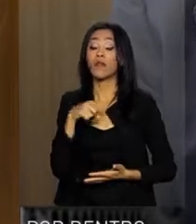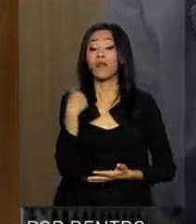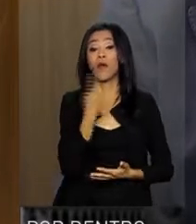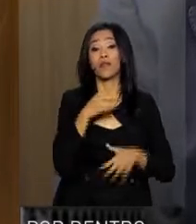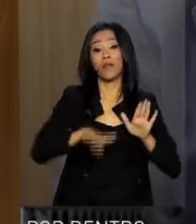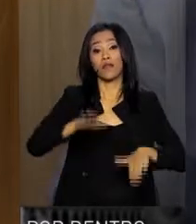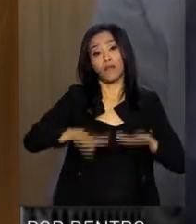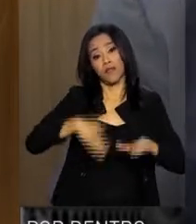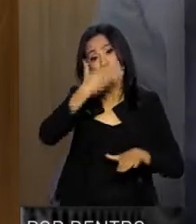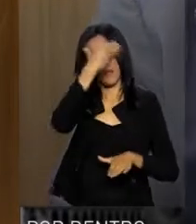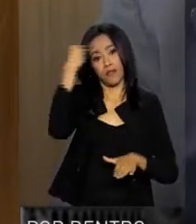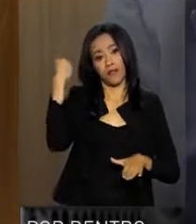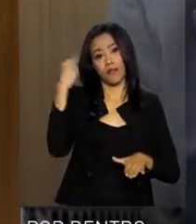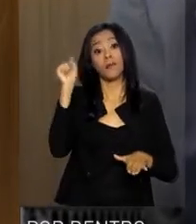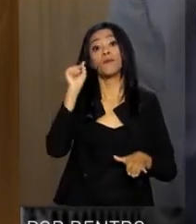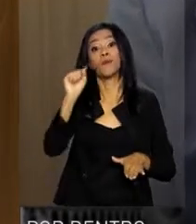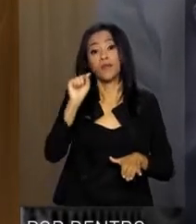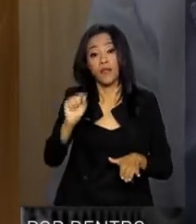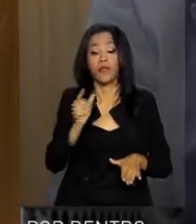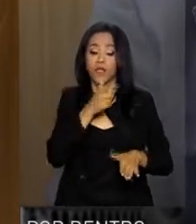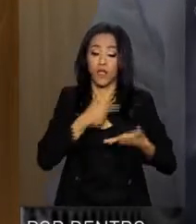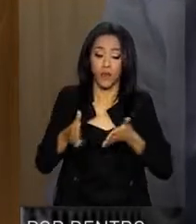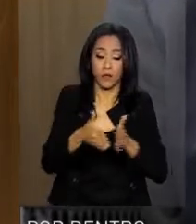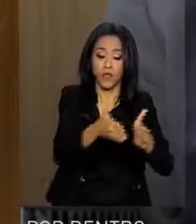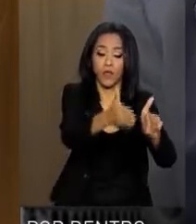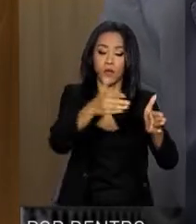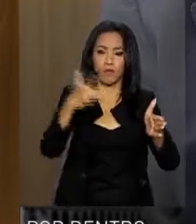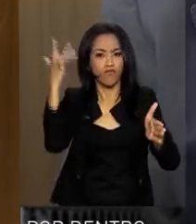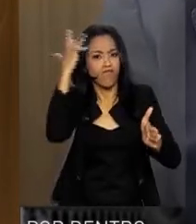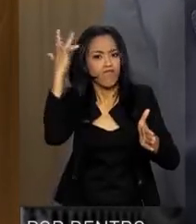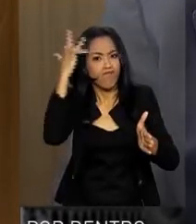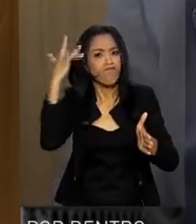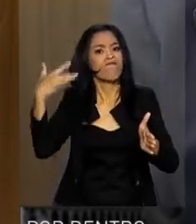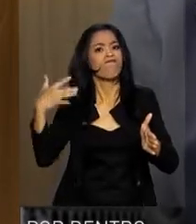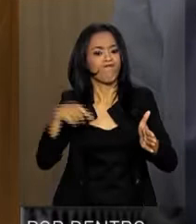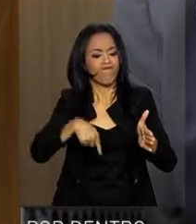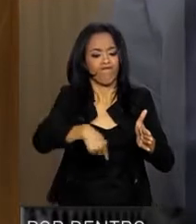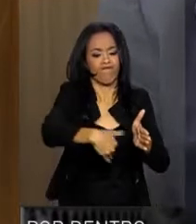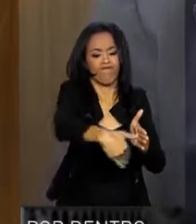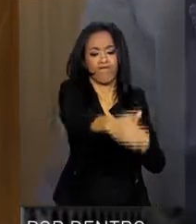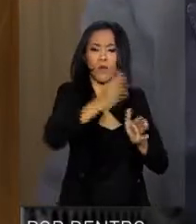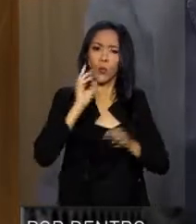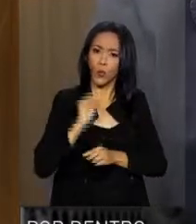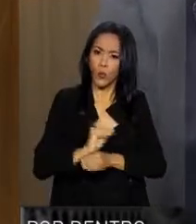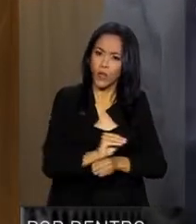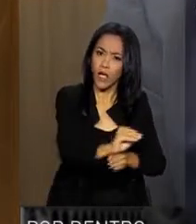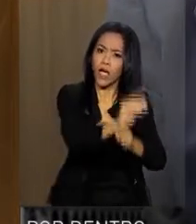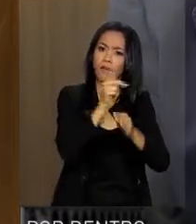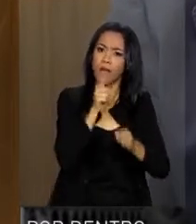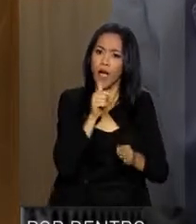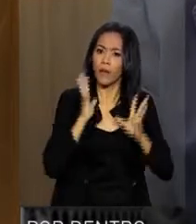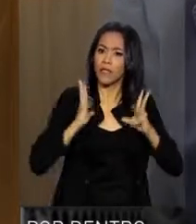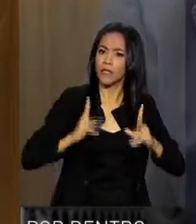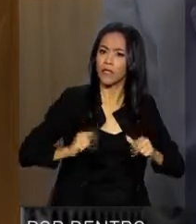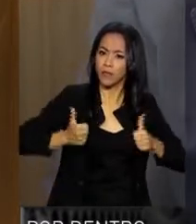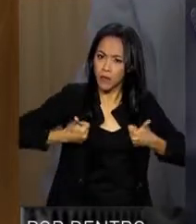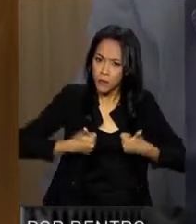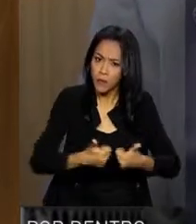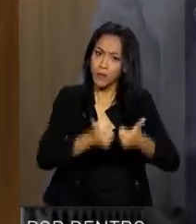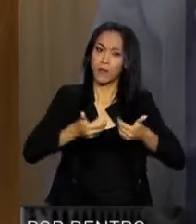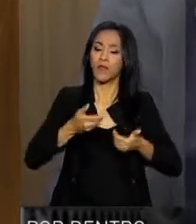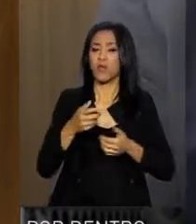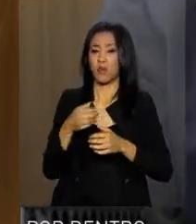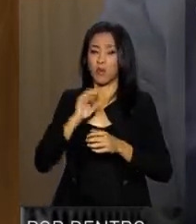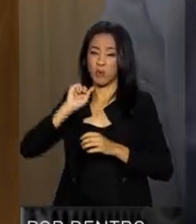que os rios precisam não só de qualidade de água portanto tratamento de esgoto para a água não sei para o esgoto não ser